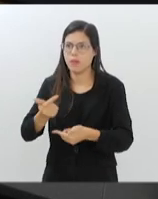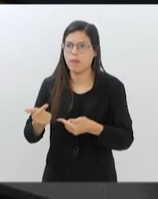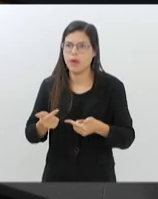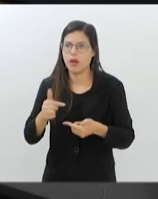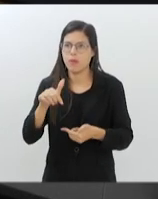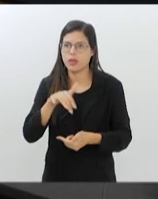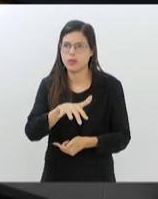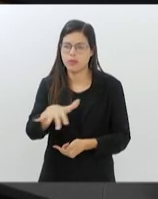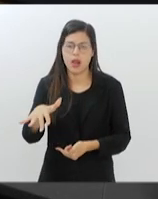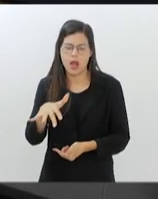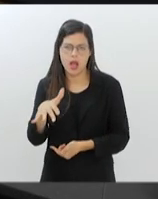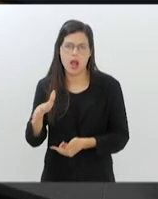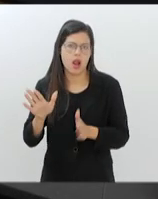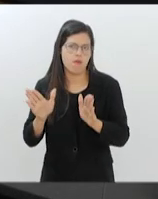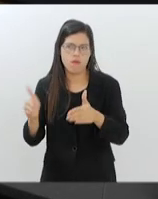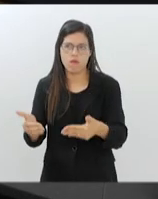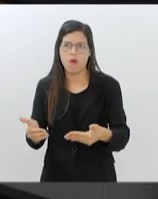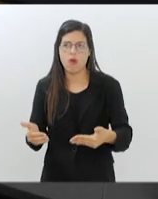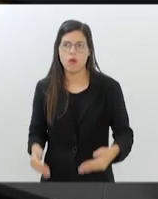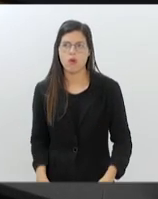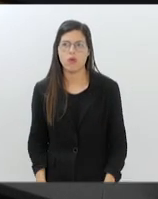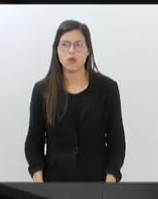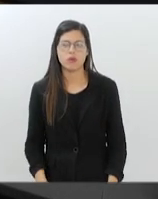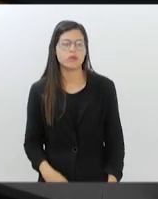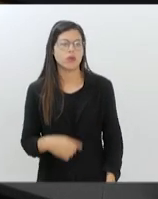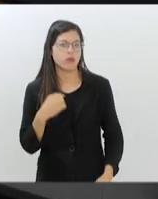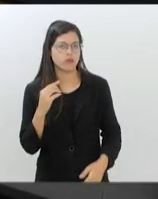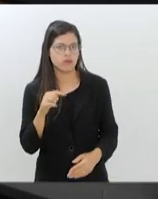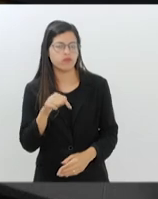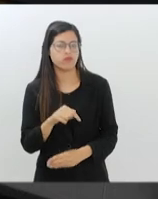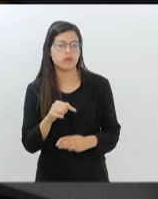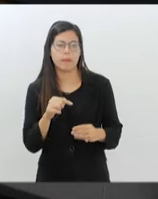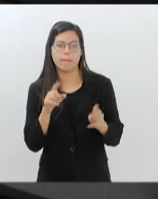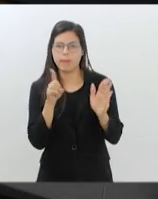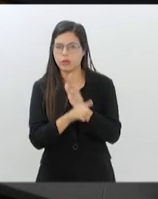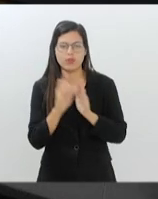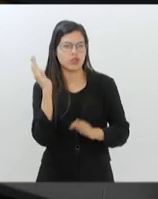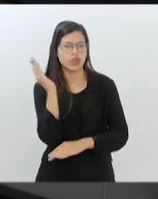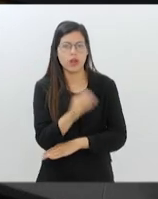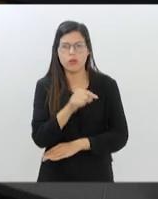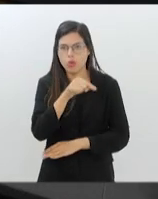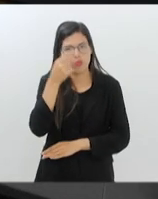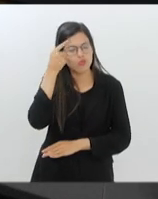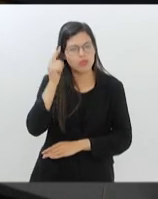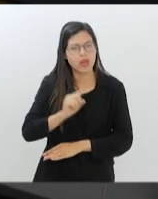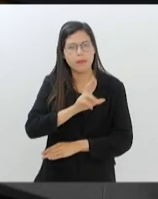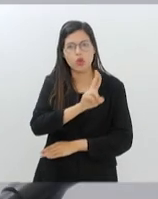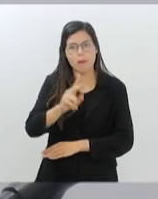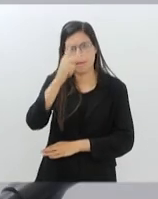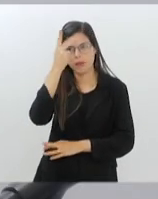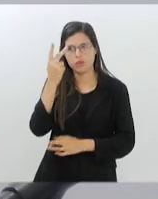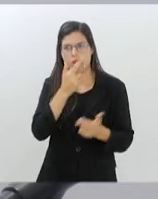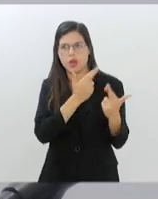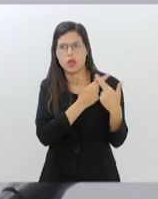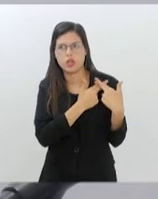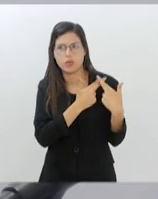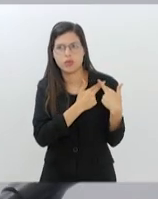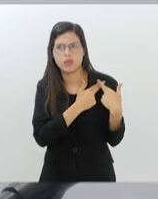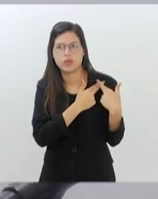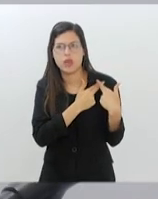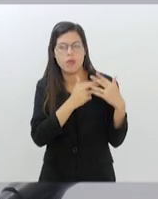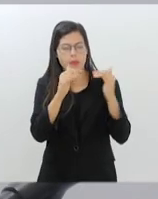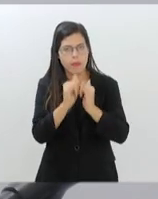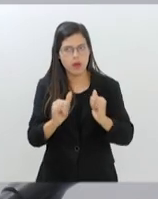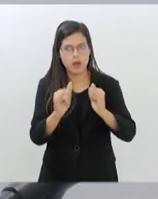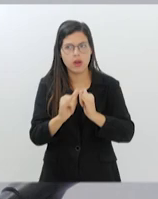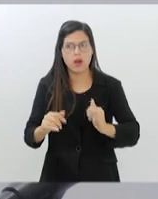objetivo porque isso aqui faz parte de comprovação judicial o senhor não sabe o nome da pessoa que era responsável pela publicidade antes do governo e eh